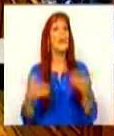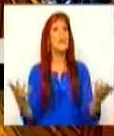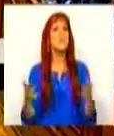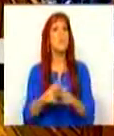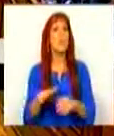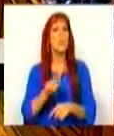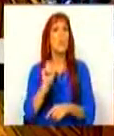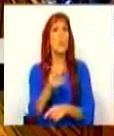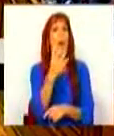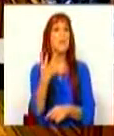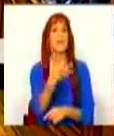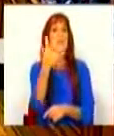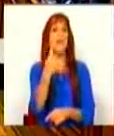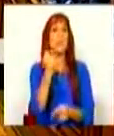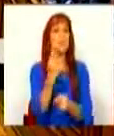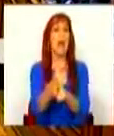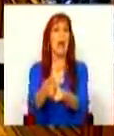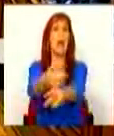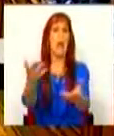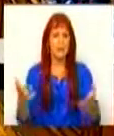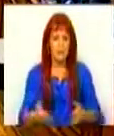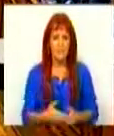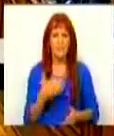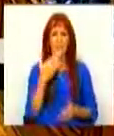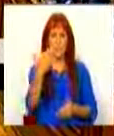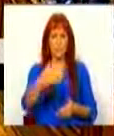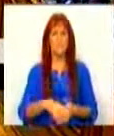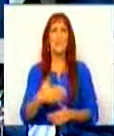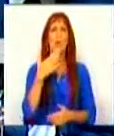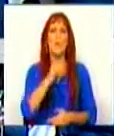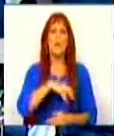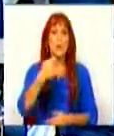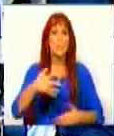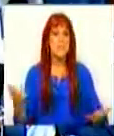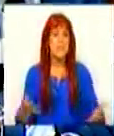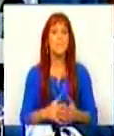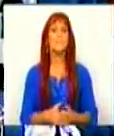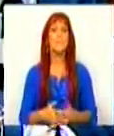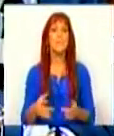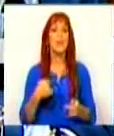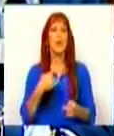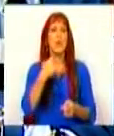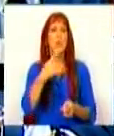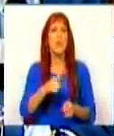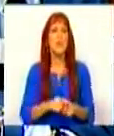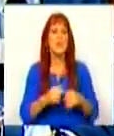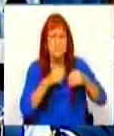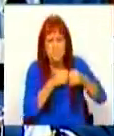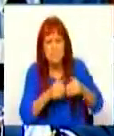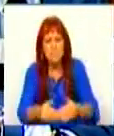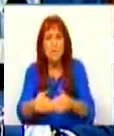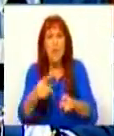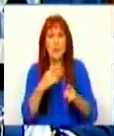são quatro ou cinco perguntas em cima da pergunta, faz favor. Muito obrigado, Sr. Presidente. Eu não disse em cadeia,